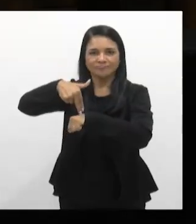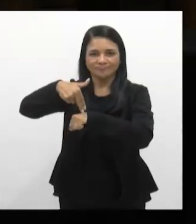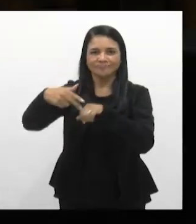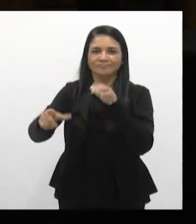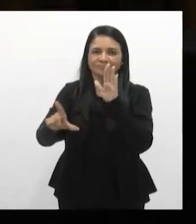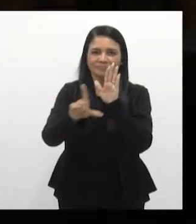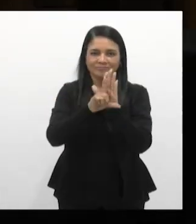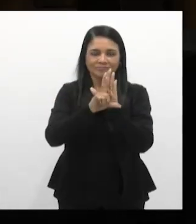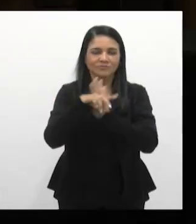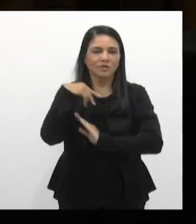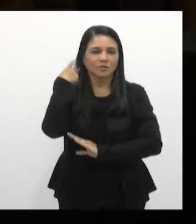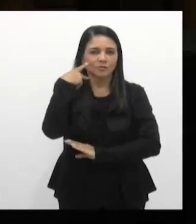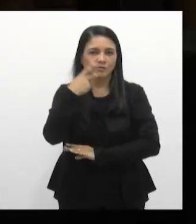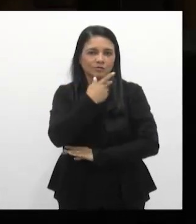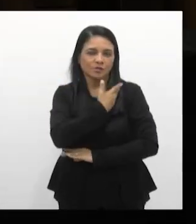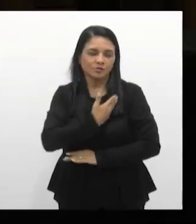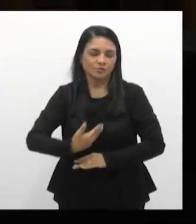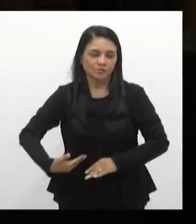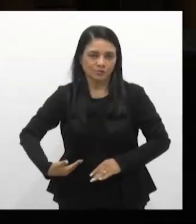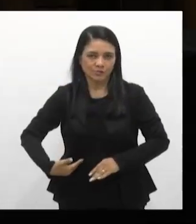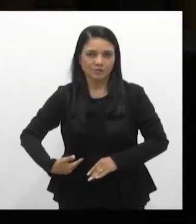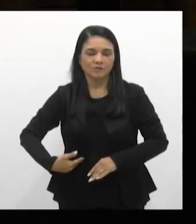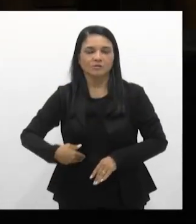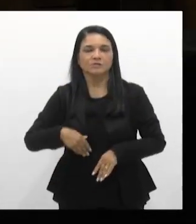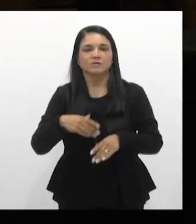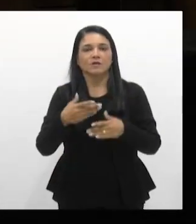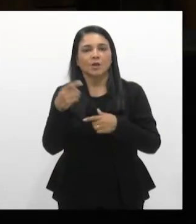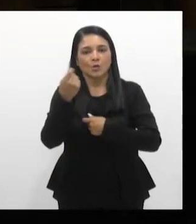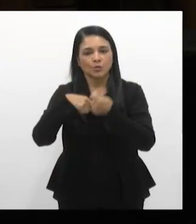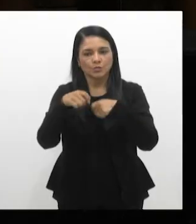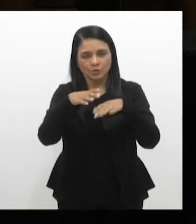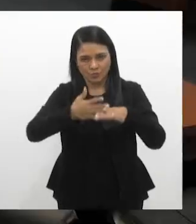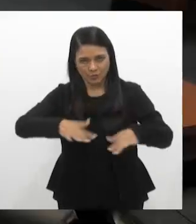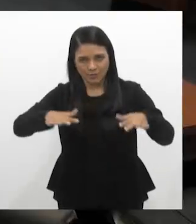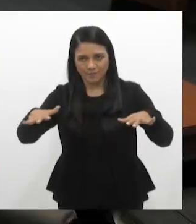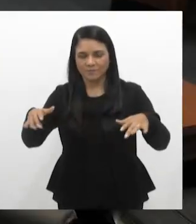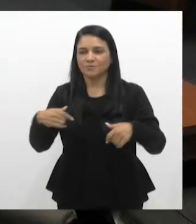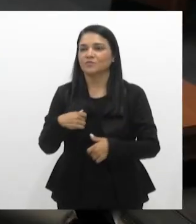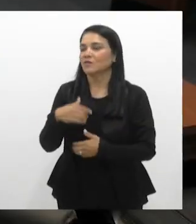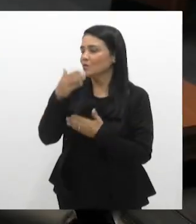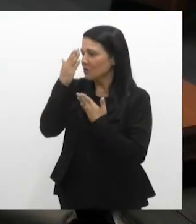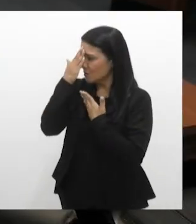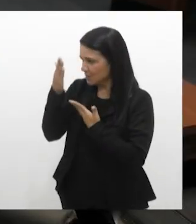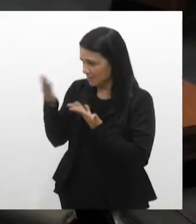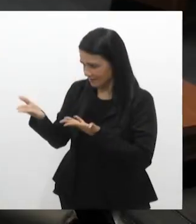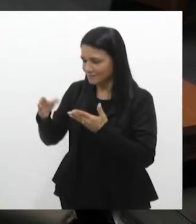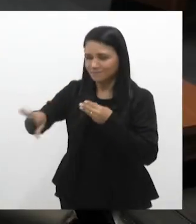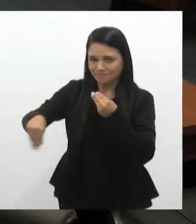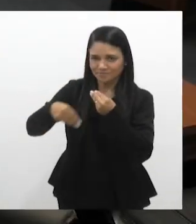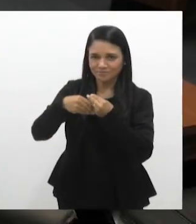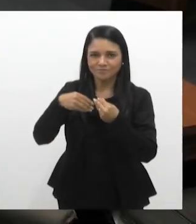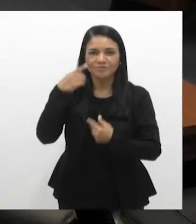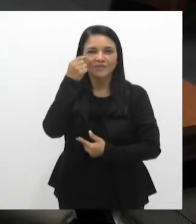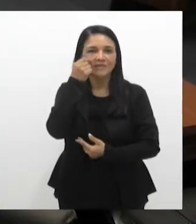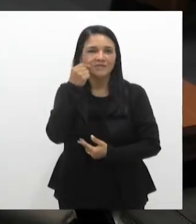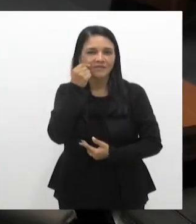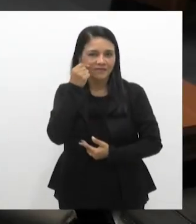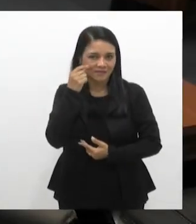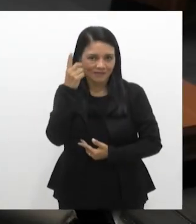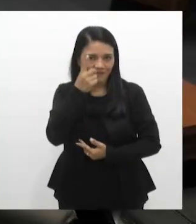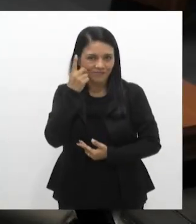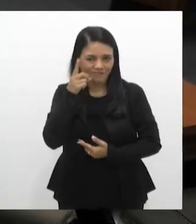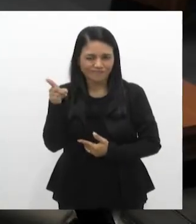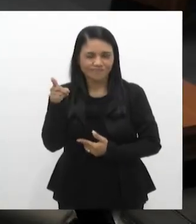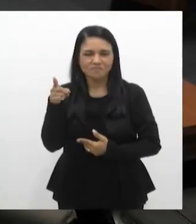política pública da economia do mar. Pois não, deputado Ratinho? Uma parte. Obrigado. Eu quero aqui parabenizá-la pela sua linha